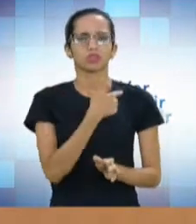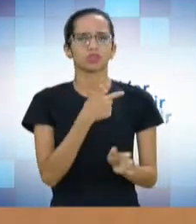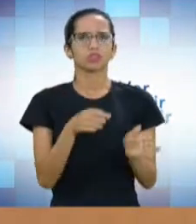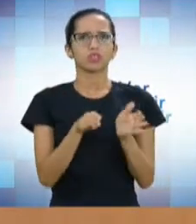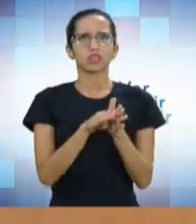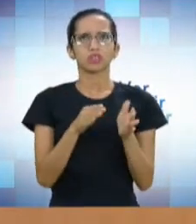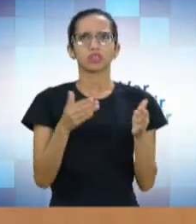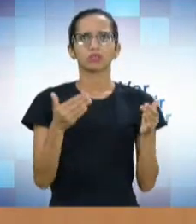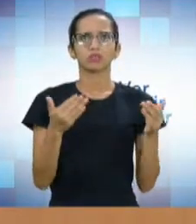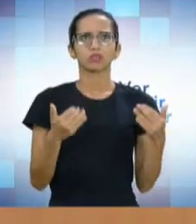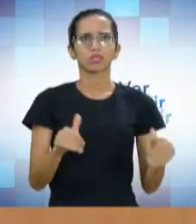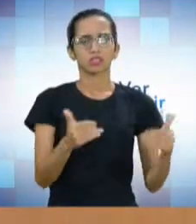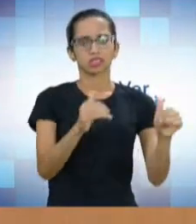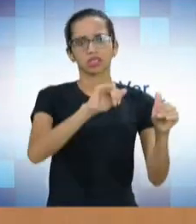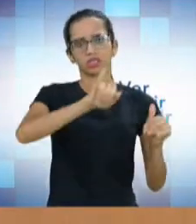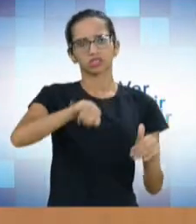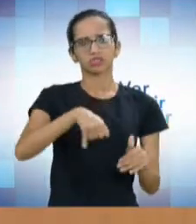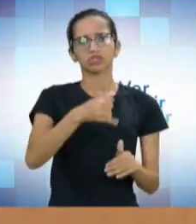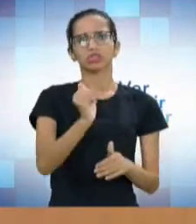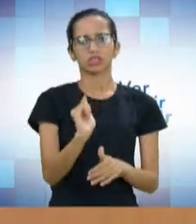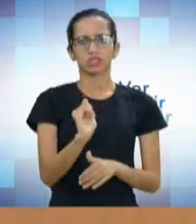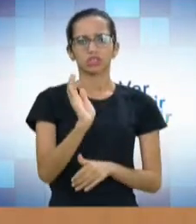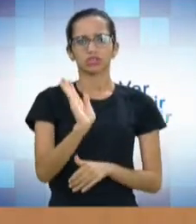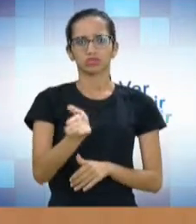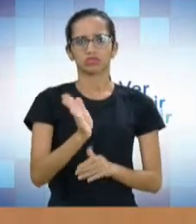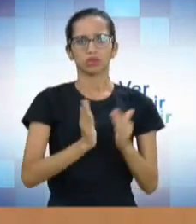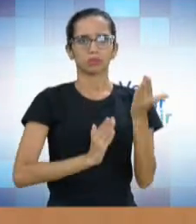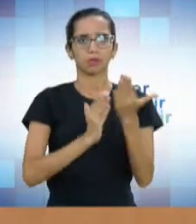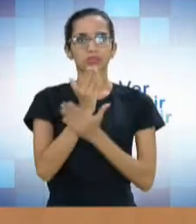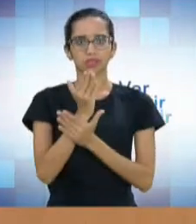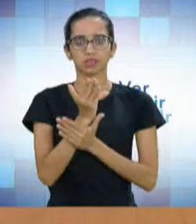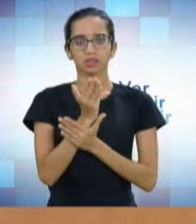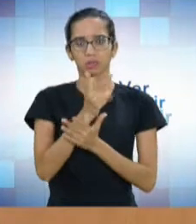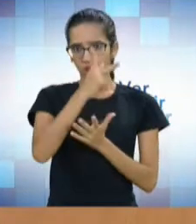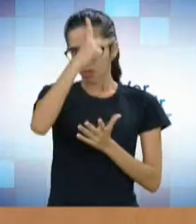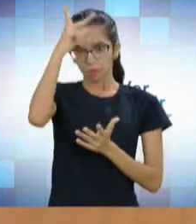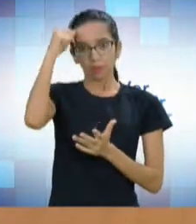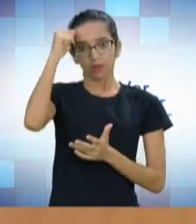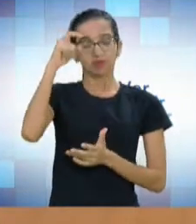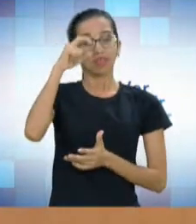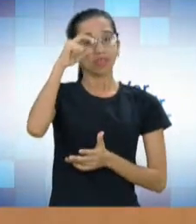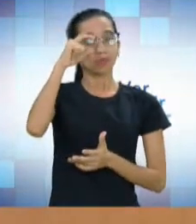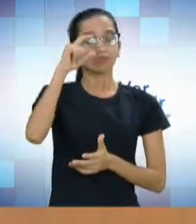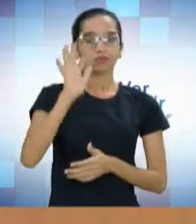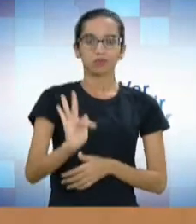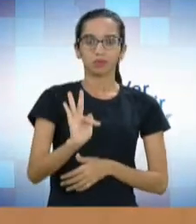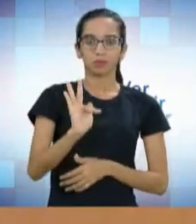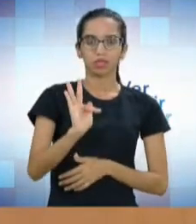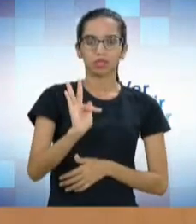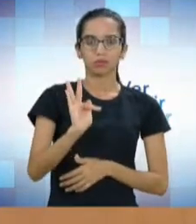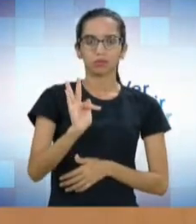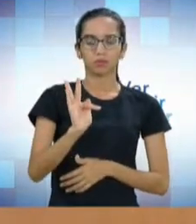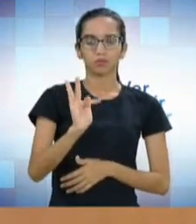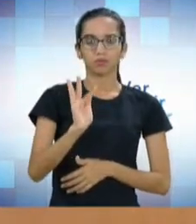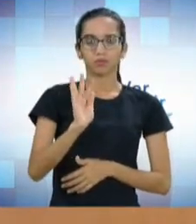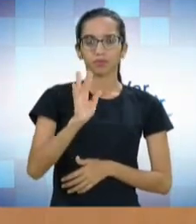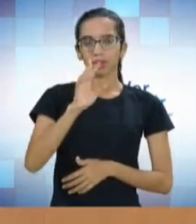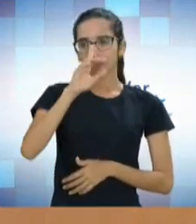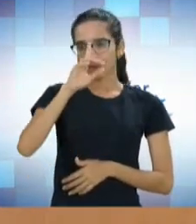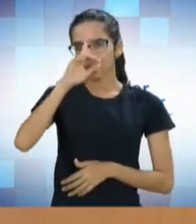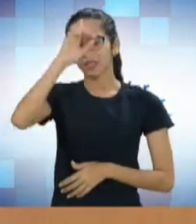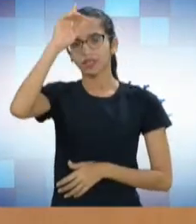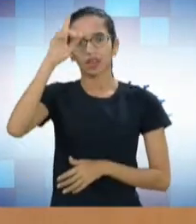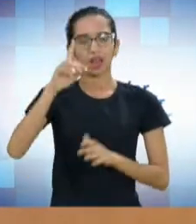estamos com a visão que já foi aprovada pelo prefeito firmino de nós criarmos uma loja para comercialização do artesanato